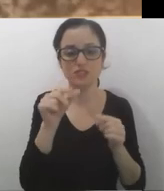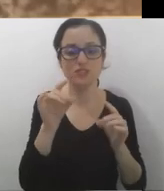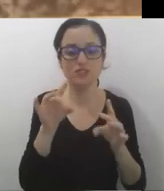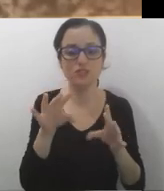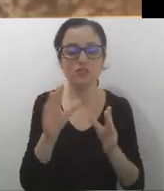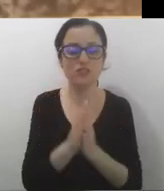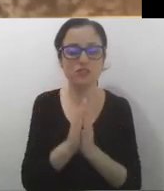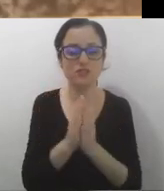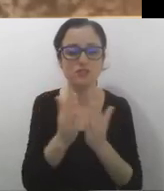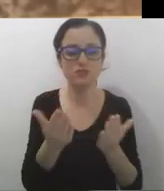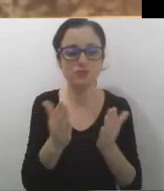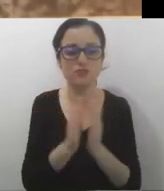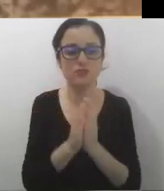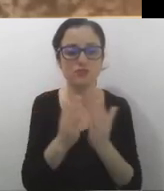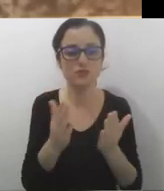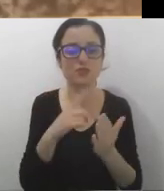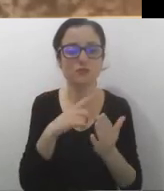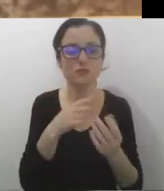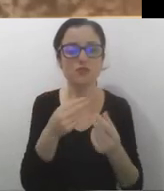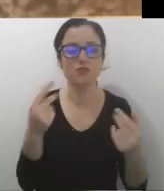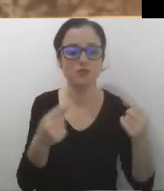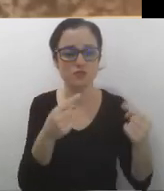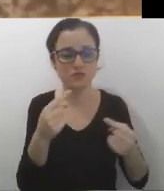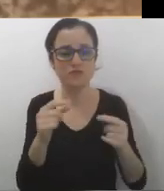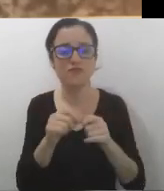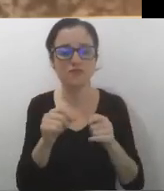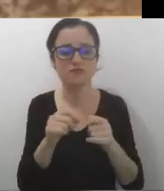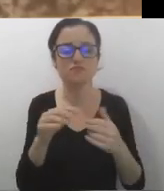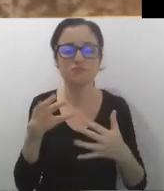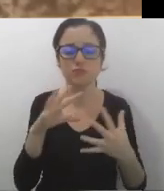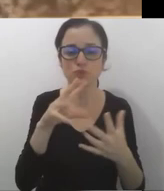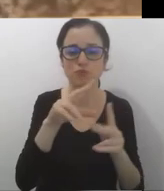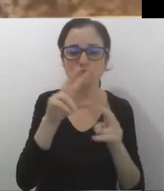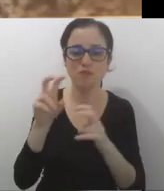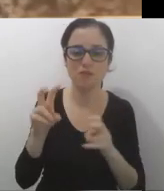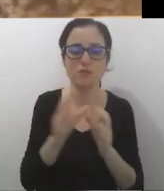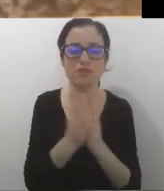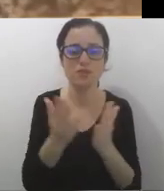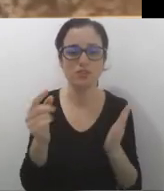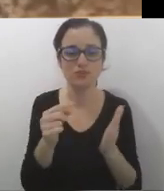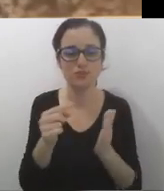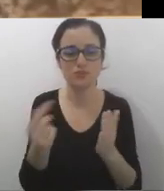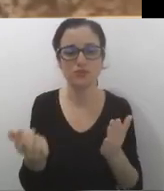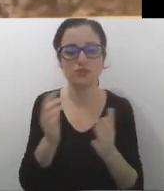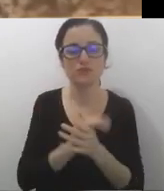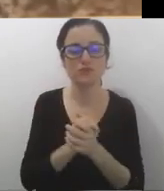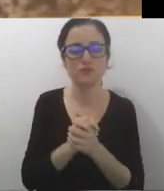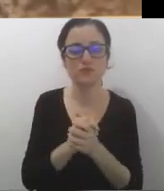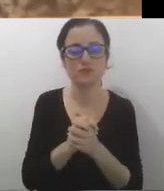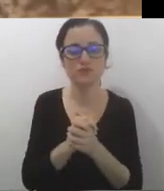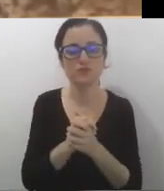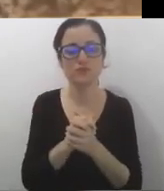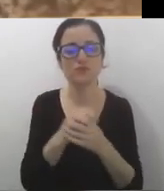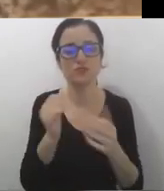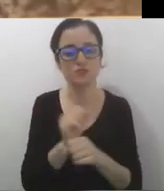dos temas do livro. Eu espero que a gente possa se encontrar de novo, também com os vários outros